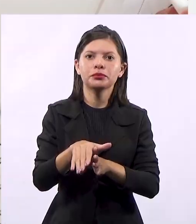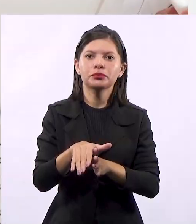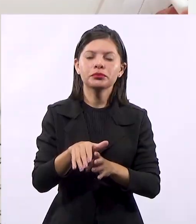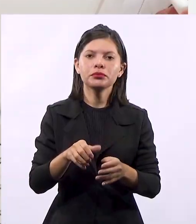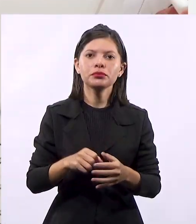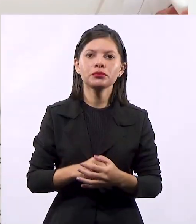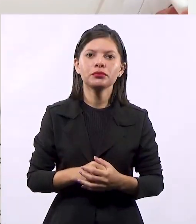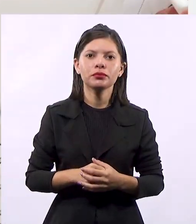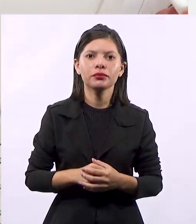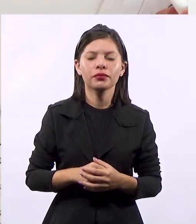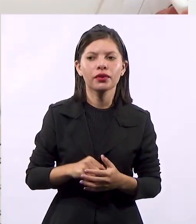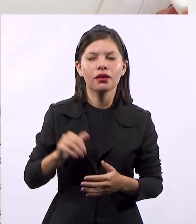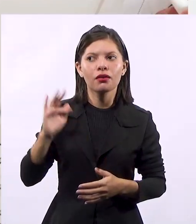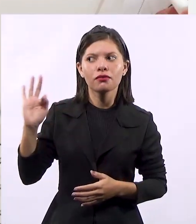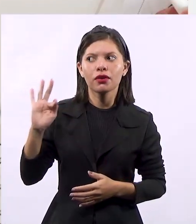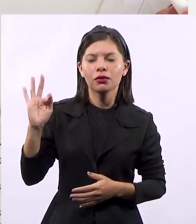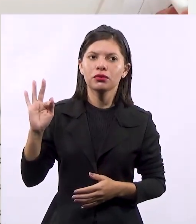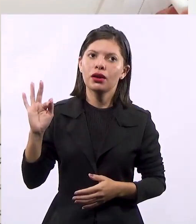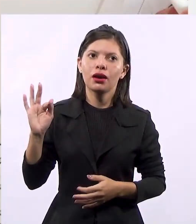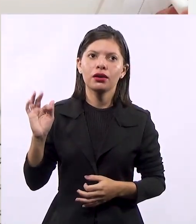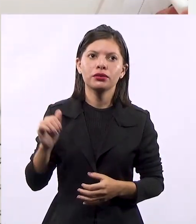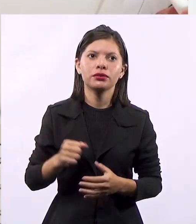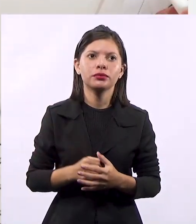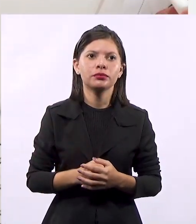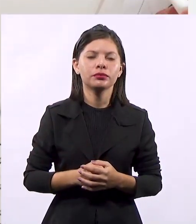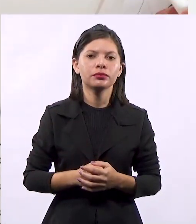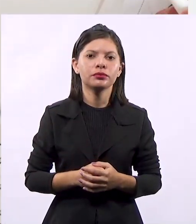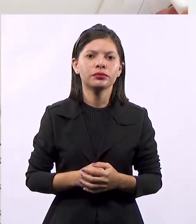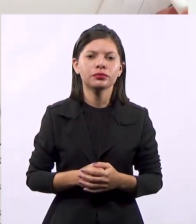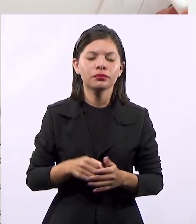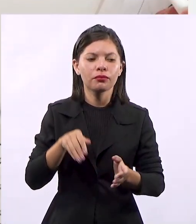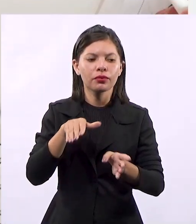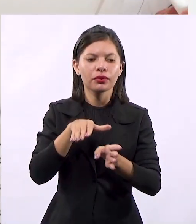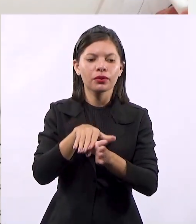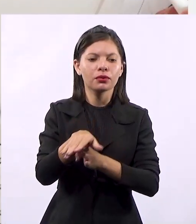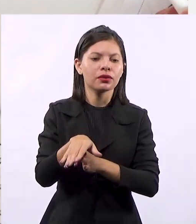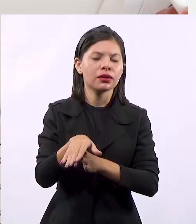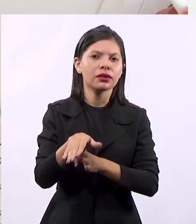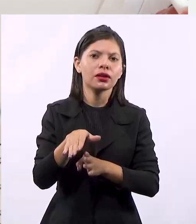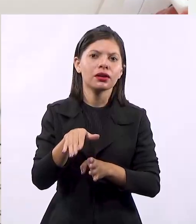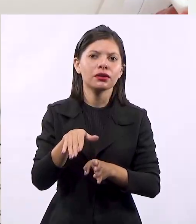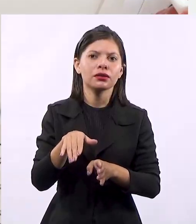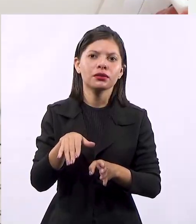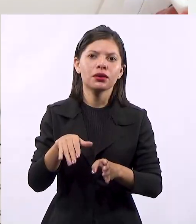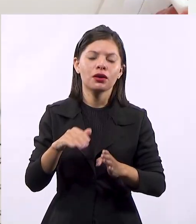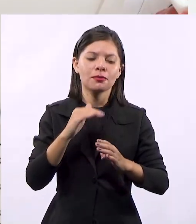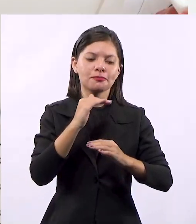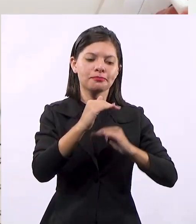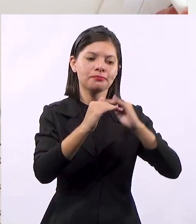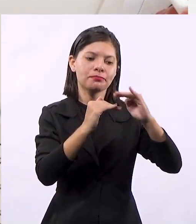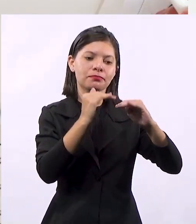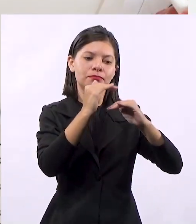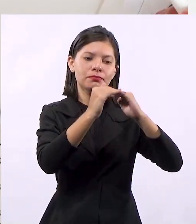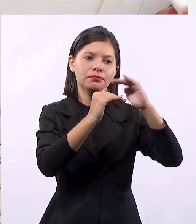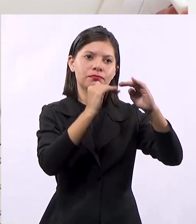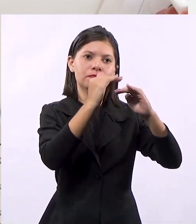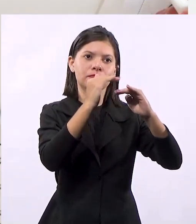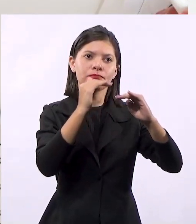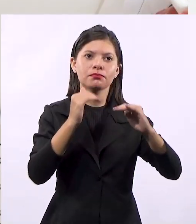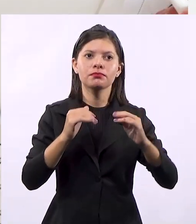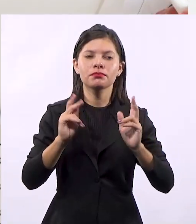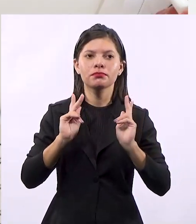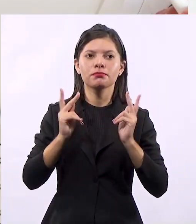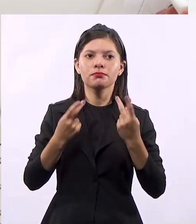A instrução elementar será obrigatória. A instrução técnico-profissional será acessível a todos, bem como a